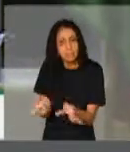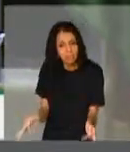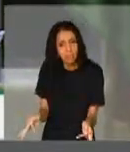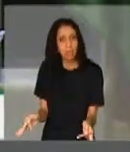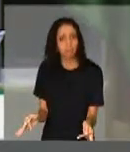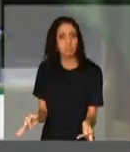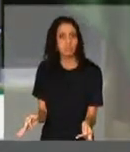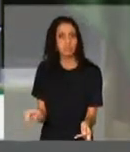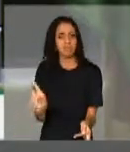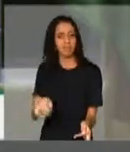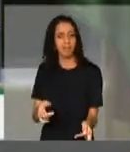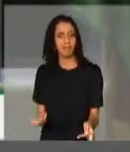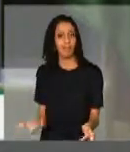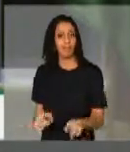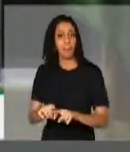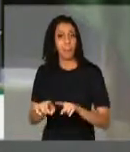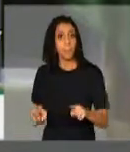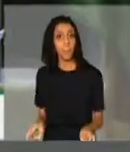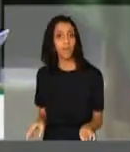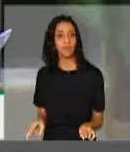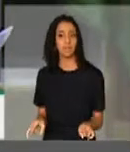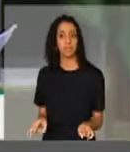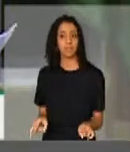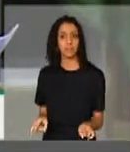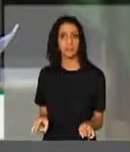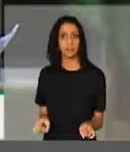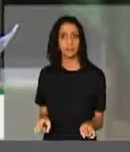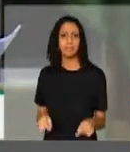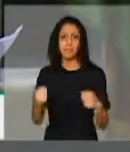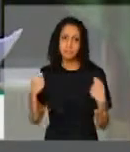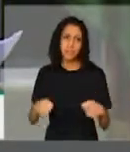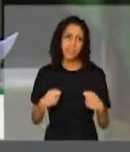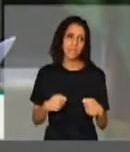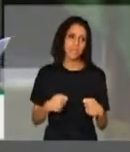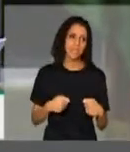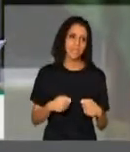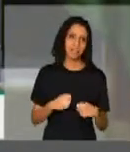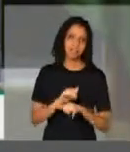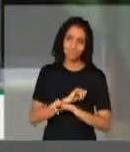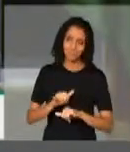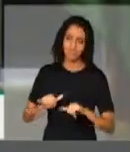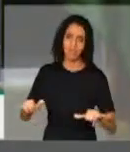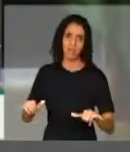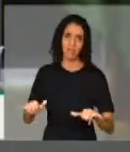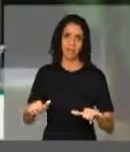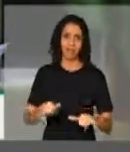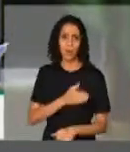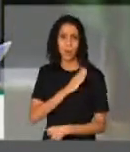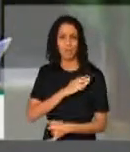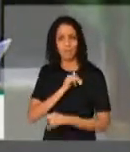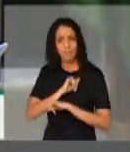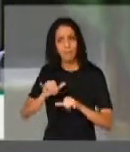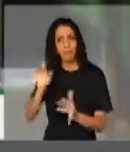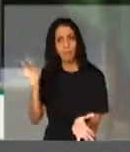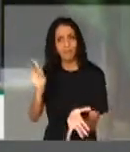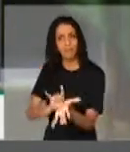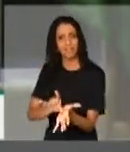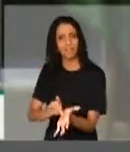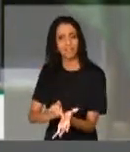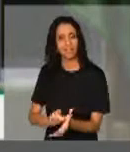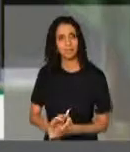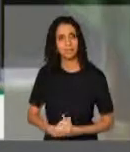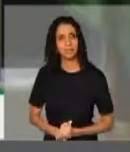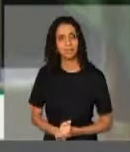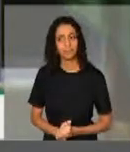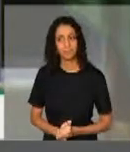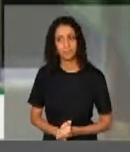porém reafirmamos esse é um preço é um projeto necessário e sincero do fundo de nossos corações em